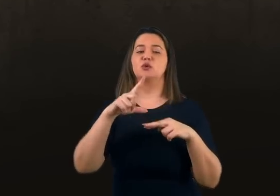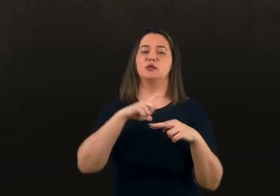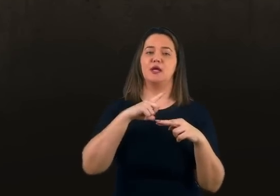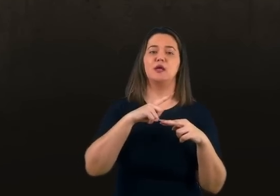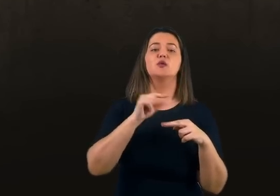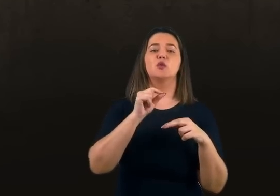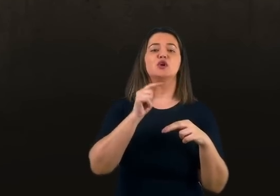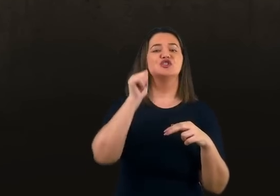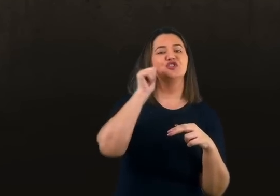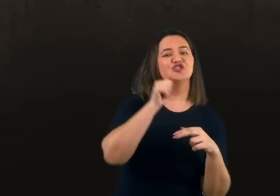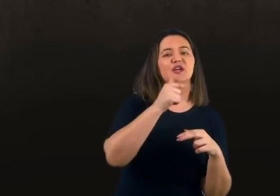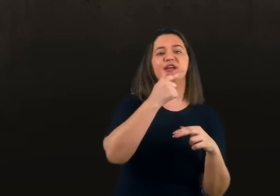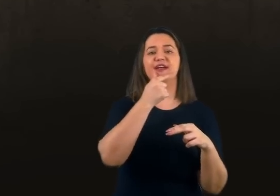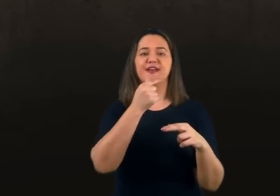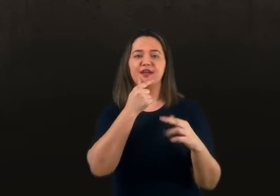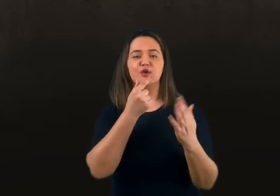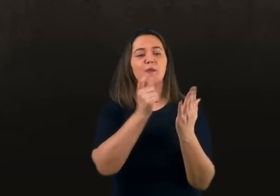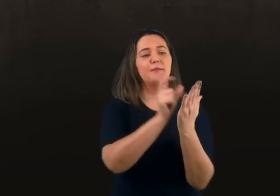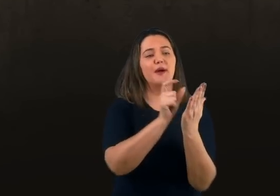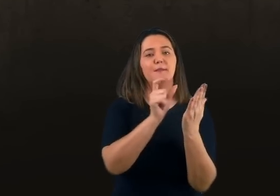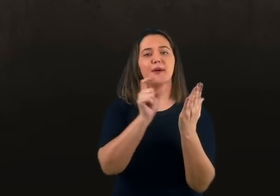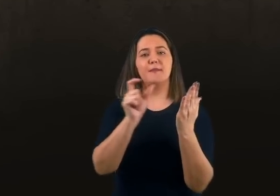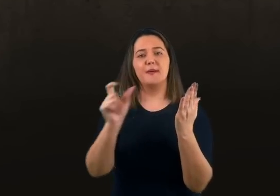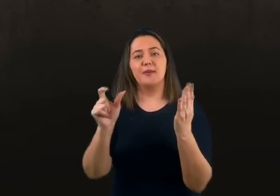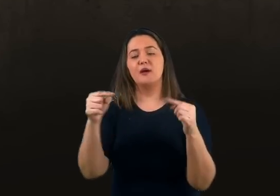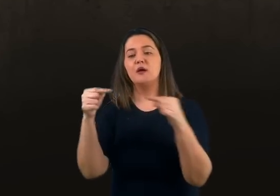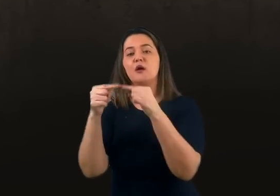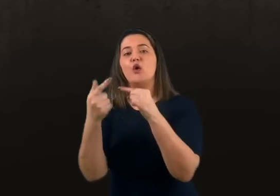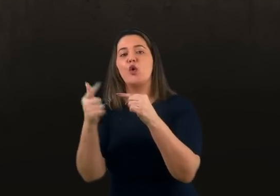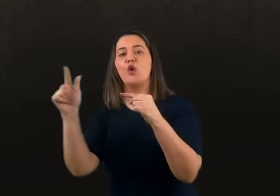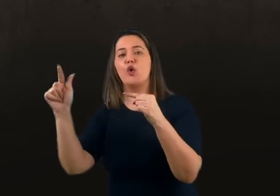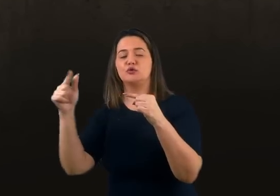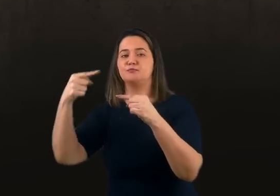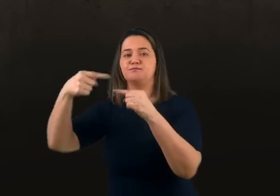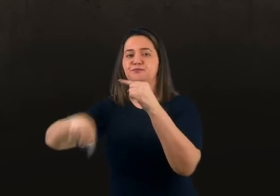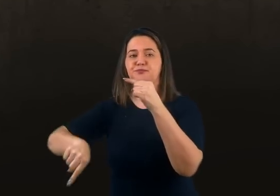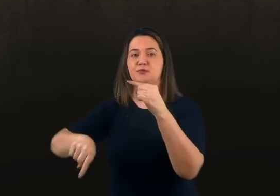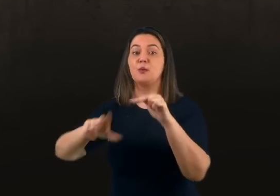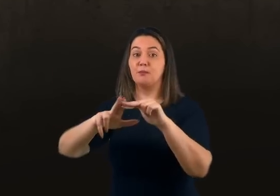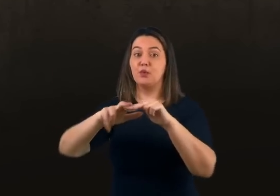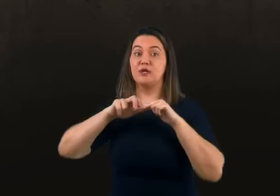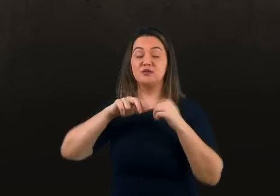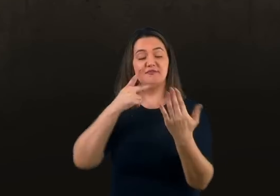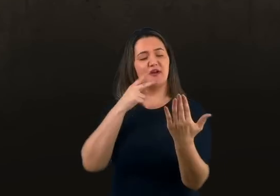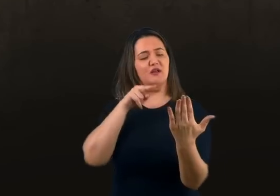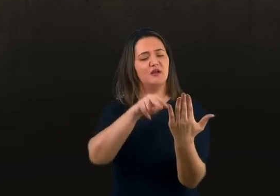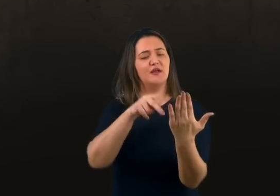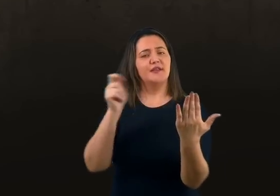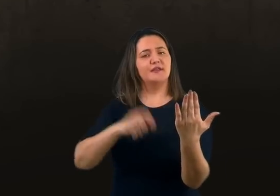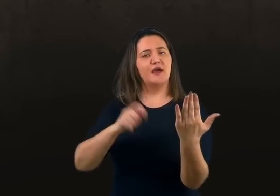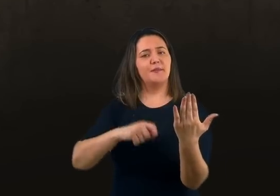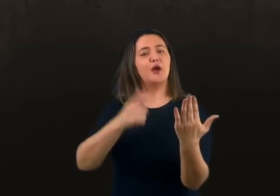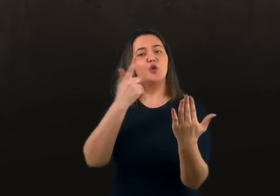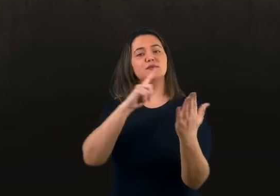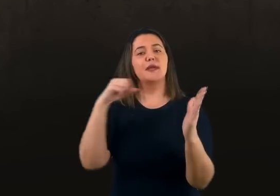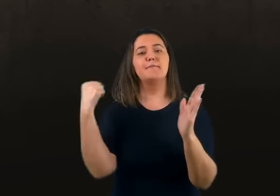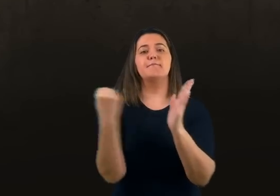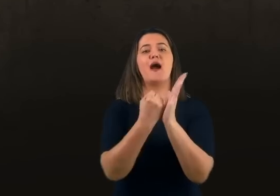referirem ao mesmo substantivo feminino, essa irregularidade serviu para marcar um